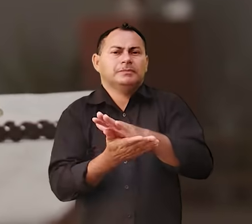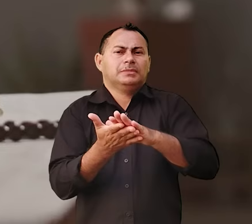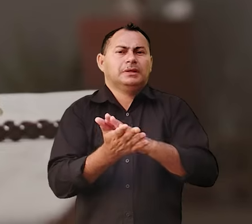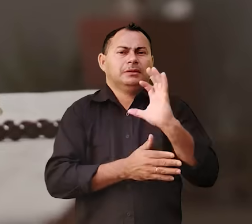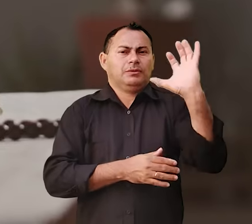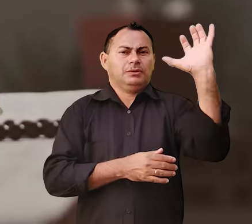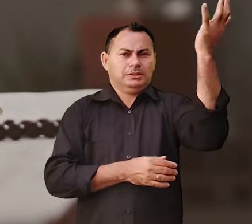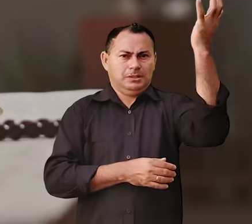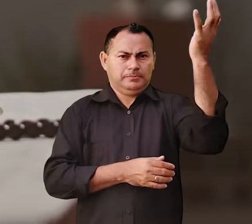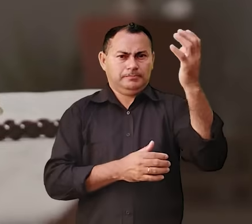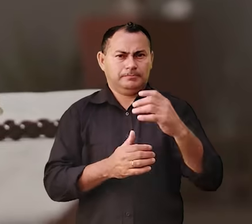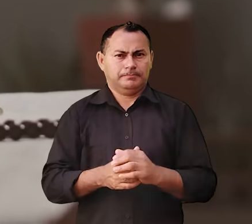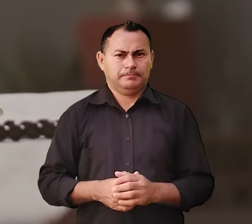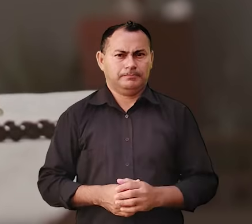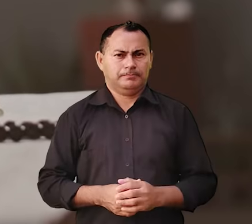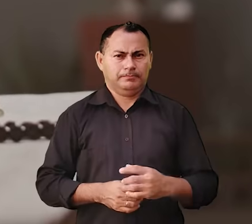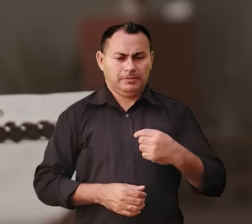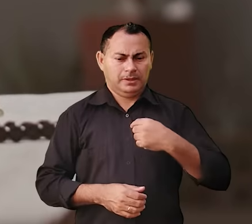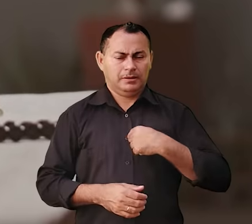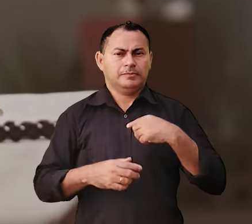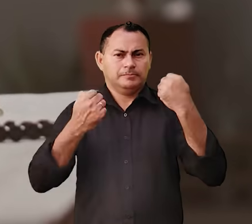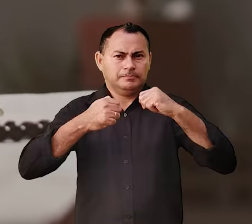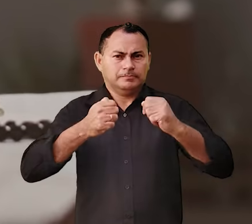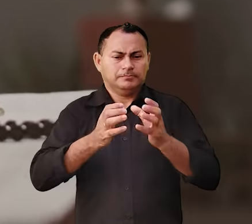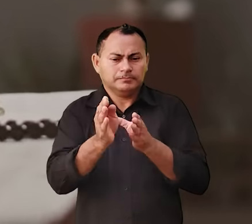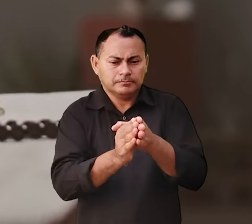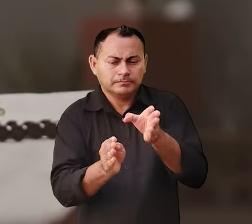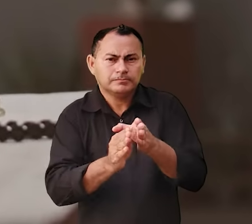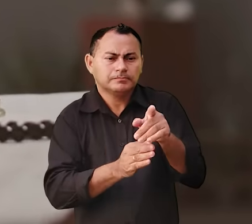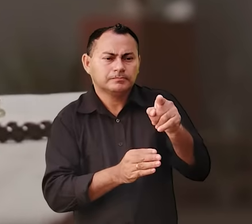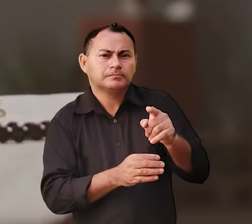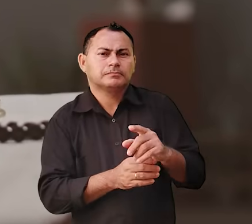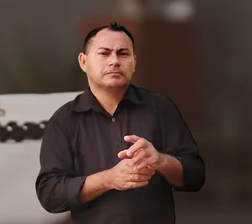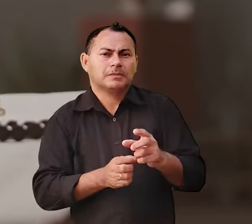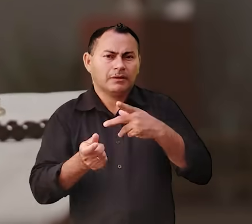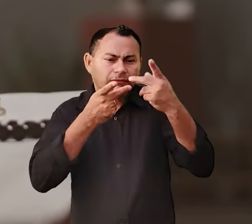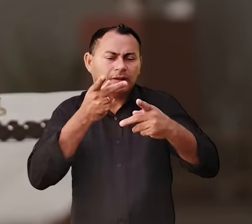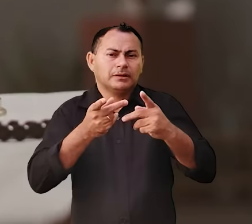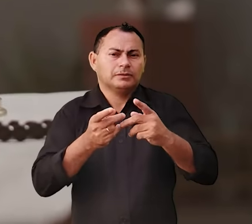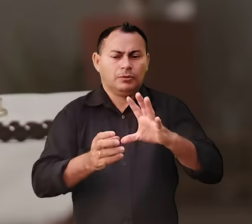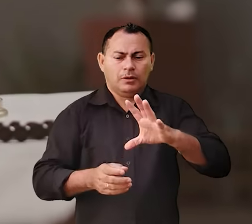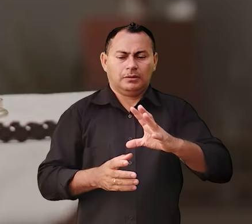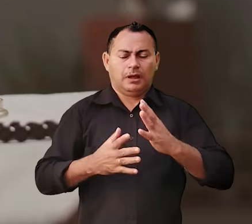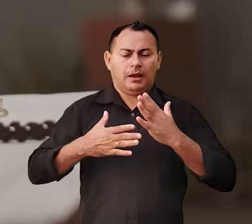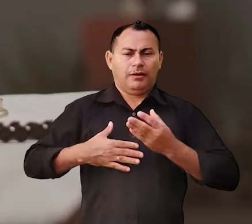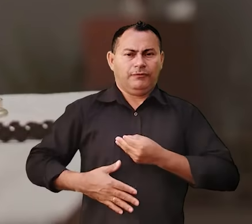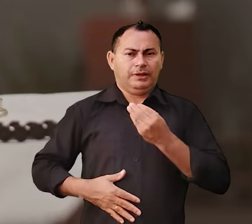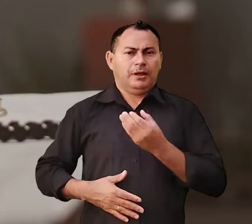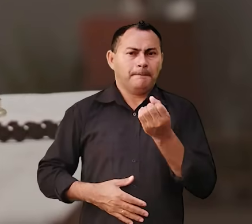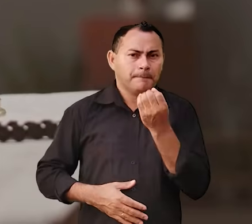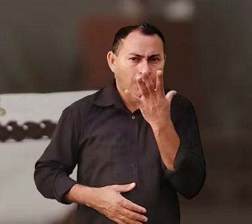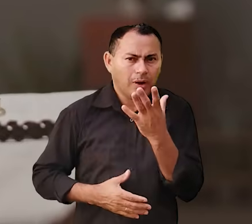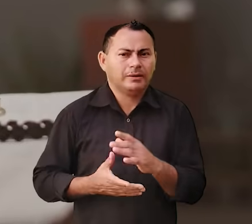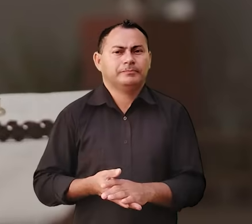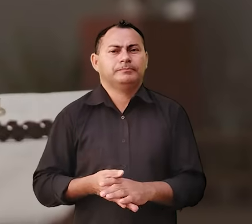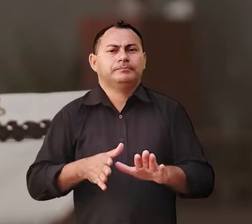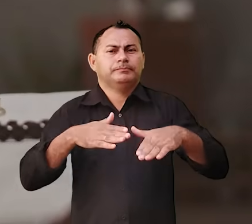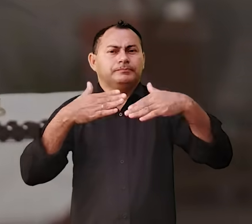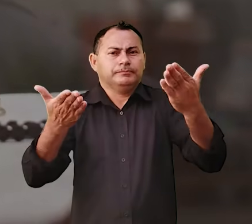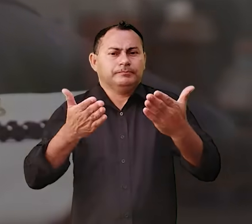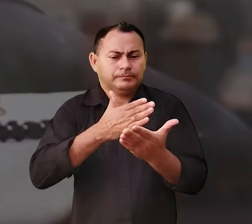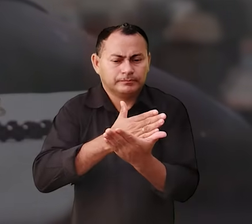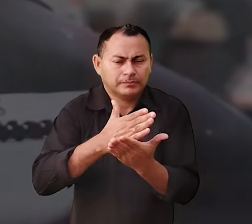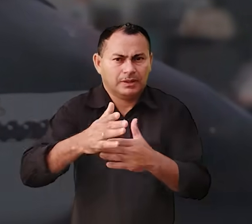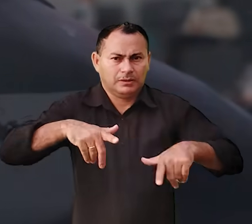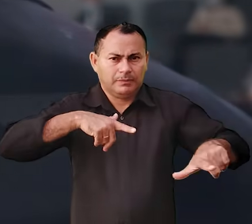e nada acontecia. Eu precisava aconselhá-las a respeito da mordomia.